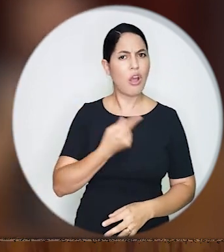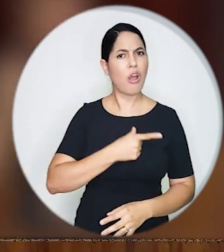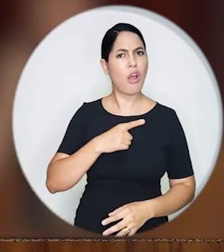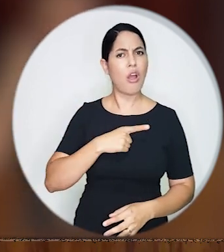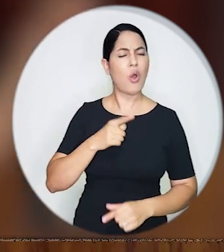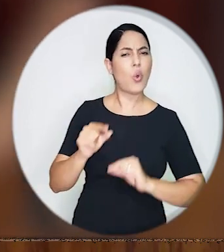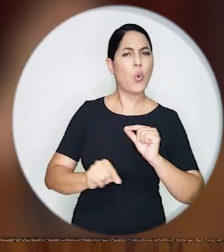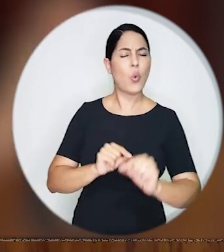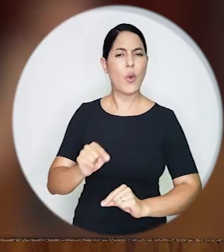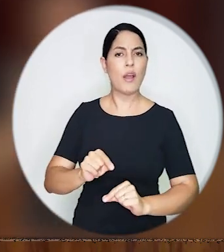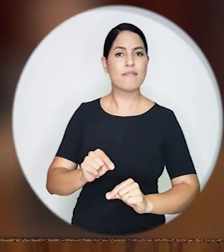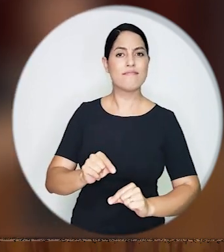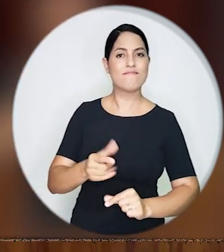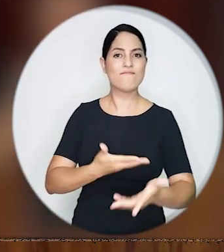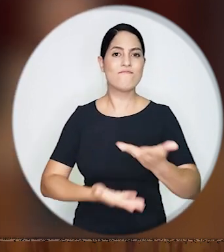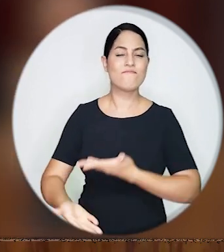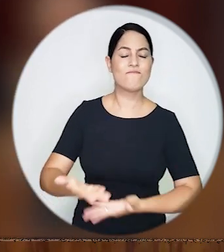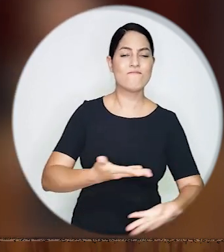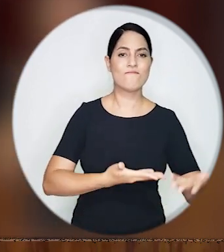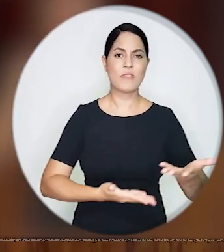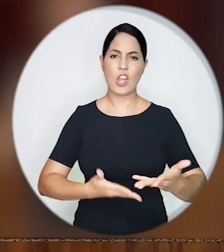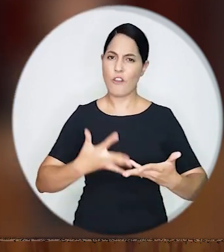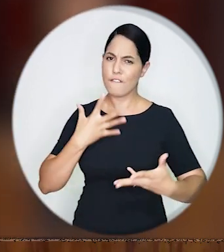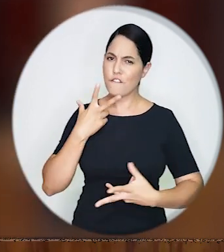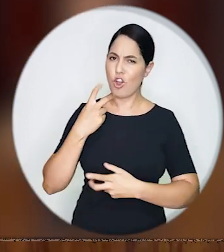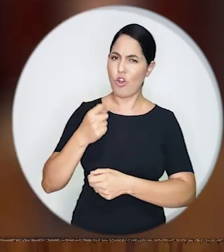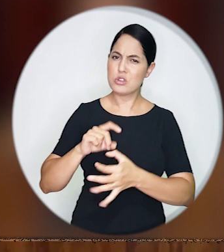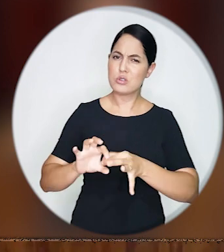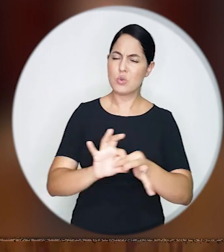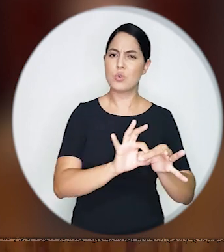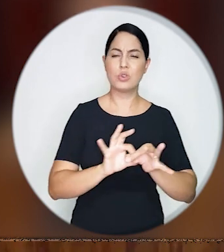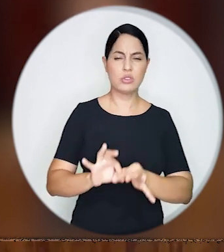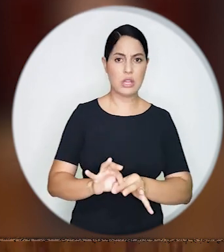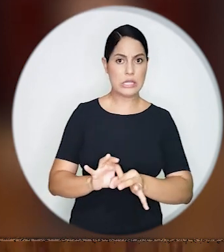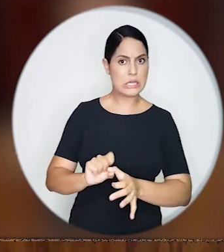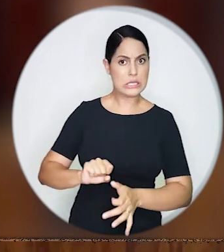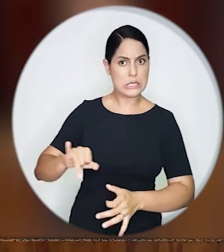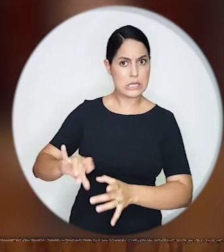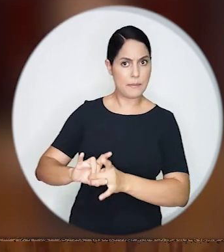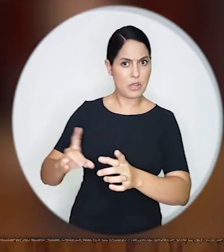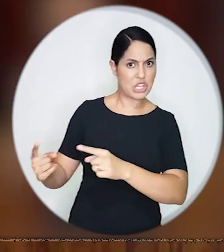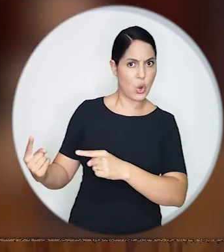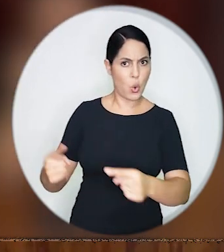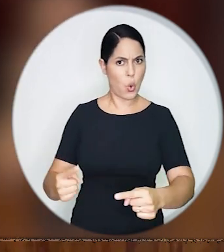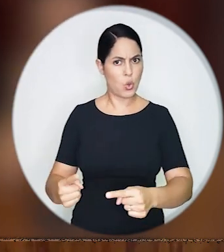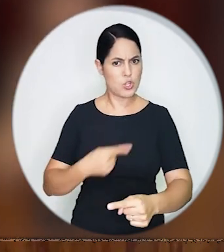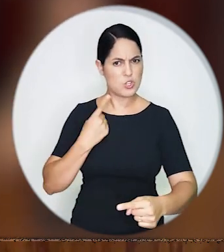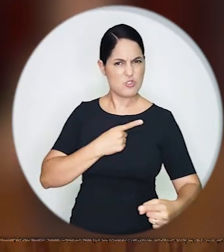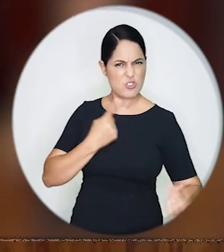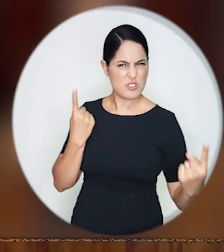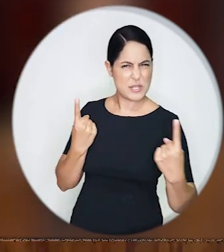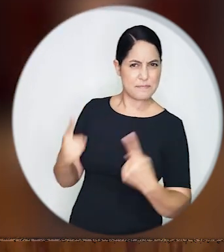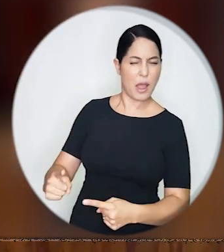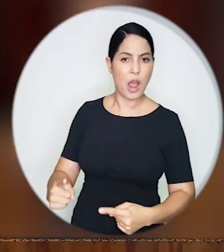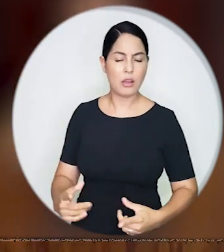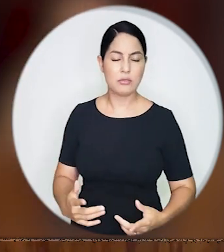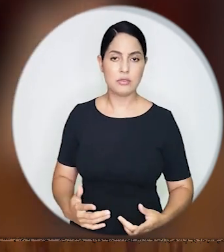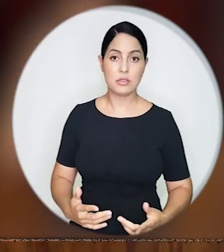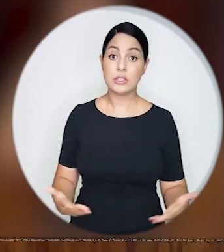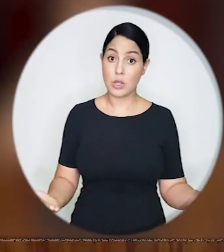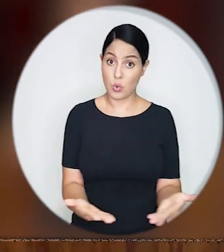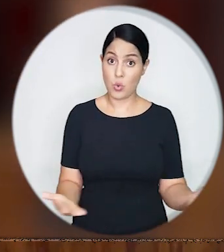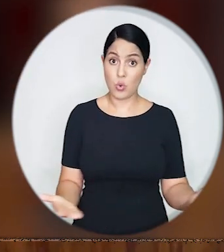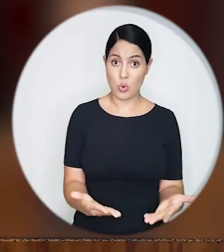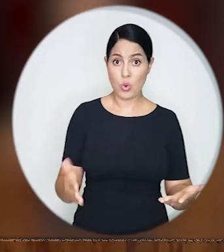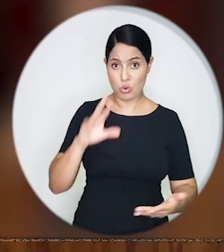a sociedade civil e as instituições de Estado unirem esforços para rechaçar tentativas de ataques à democracia.